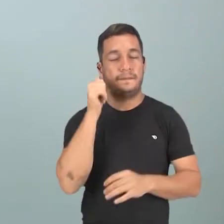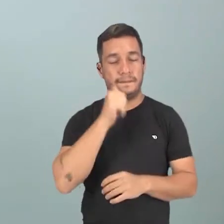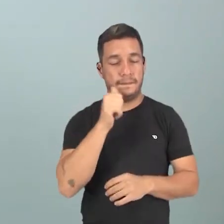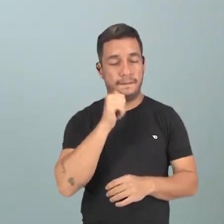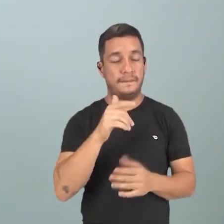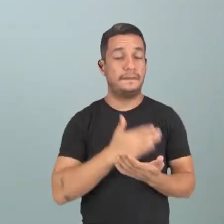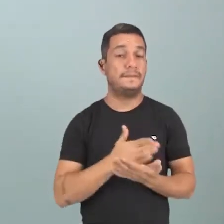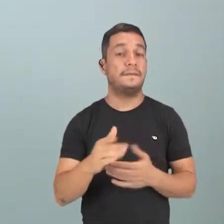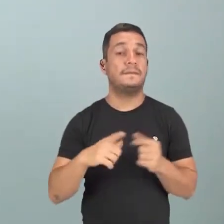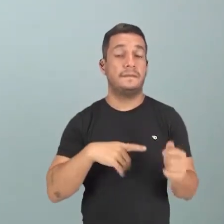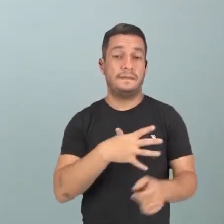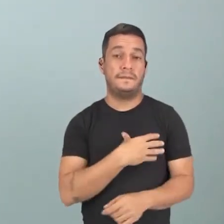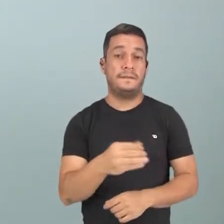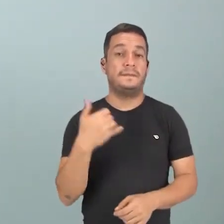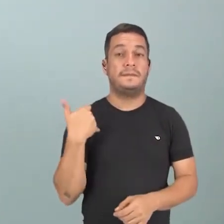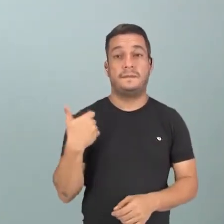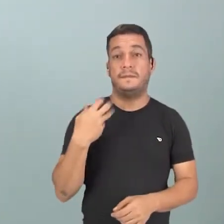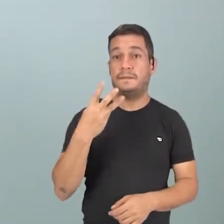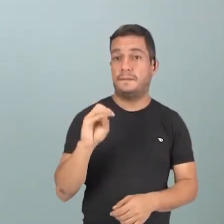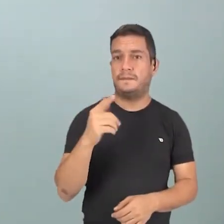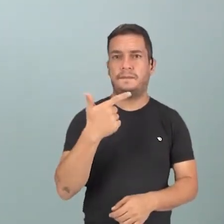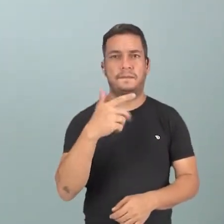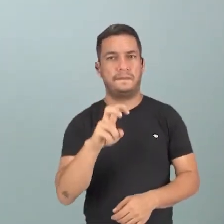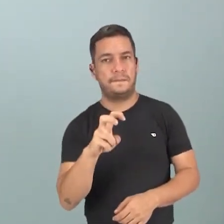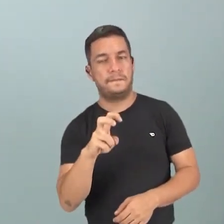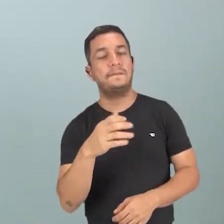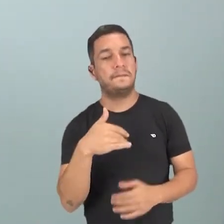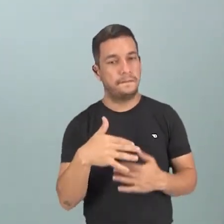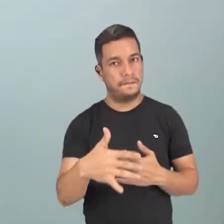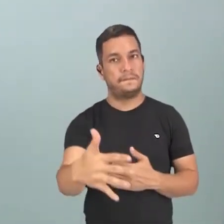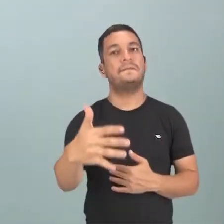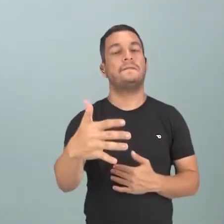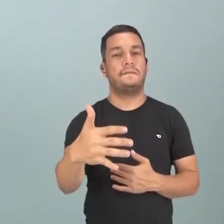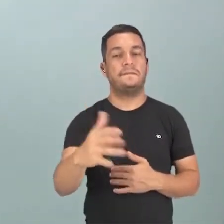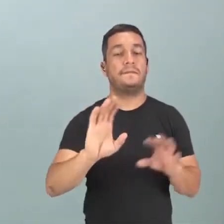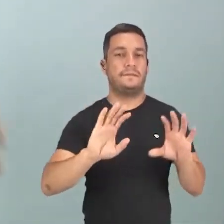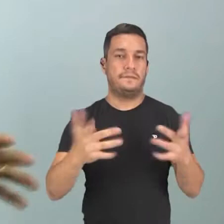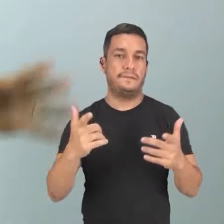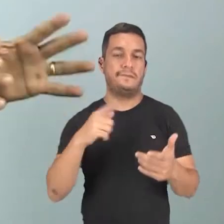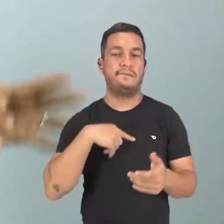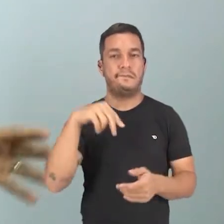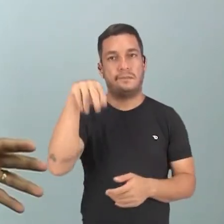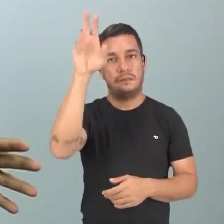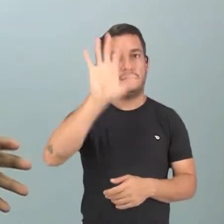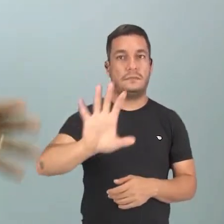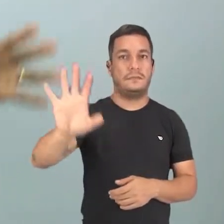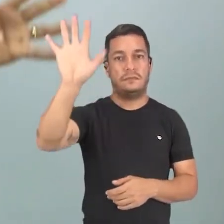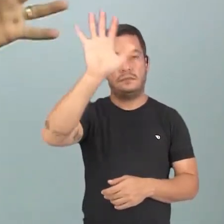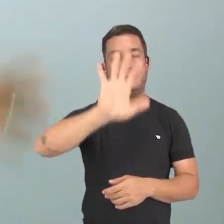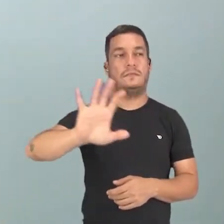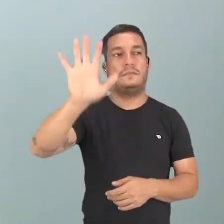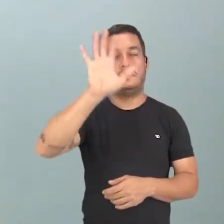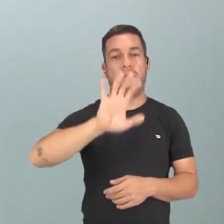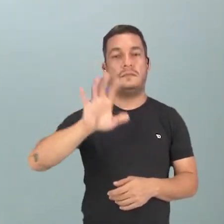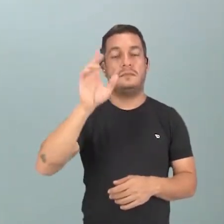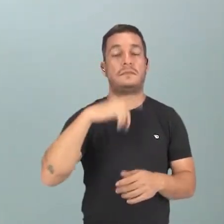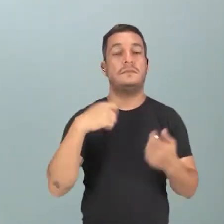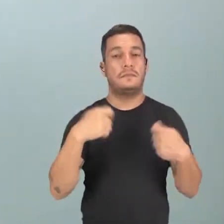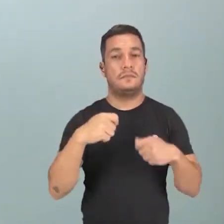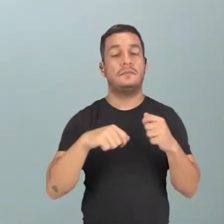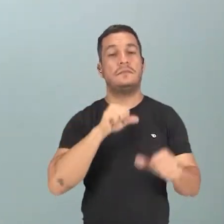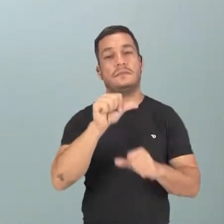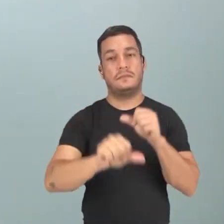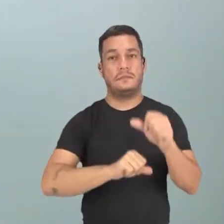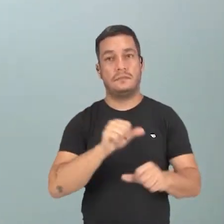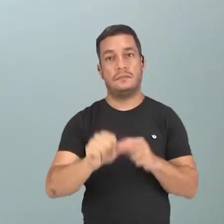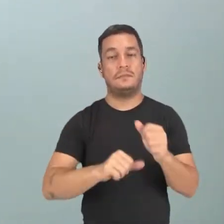mulheres começam a ter filhos a partir dos 30 anos, 25 anos em diante. Claro que o Nordeste, a região Norte, ainda precisa